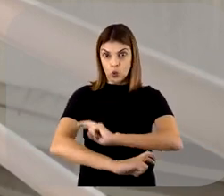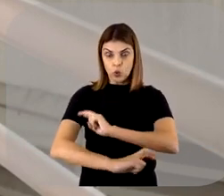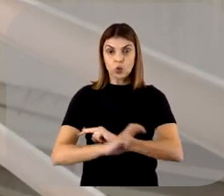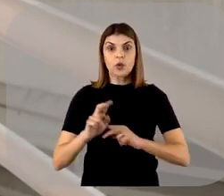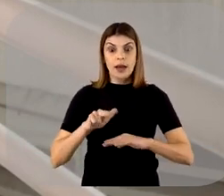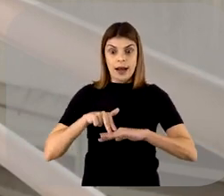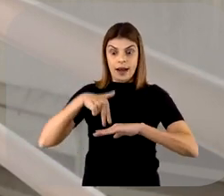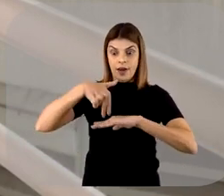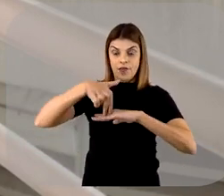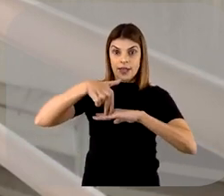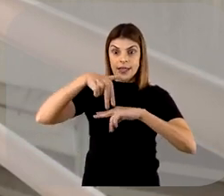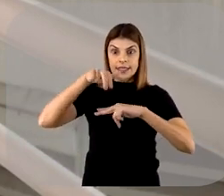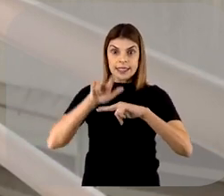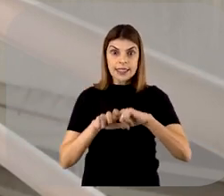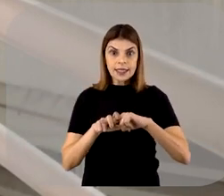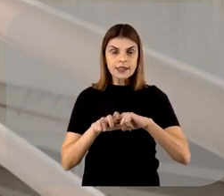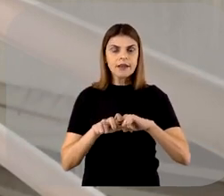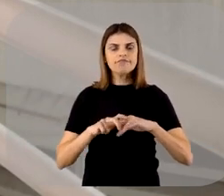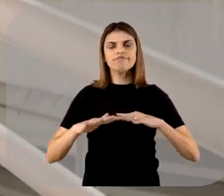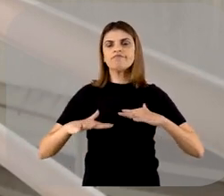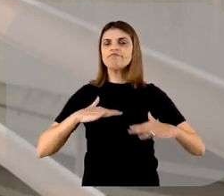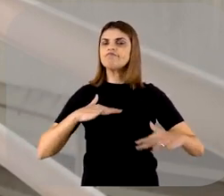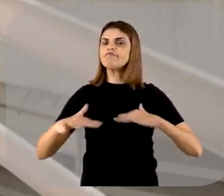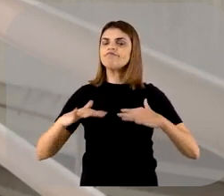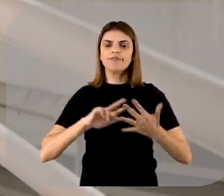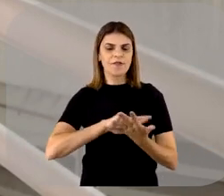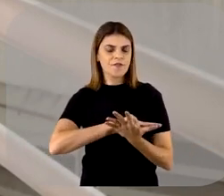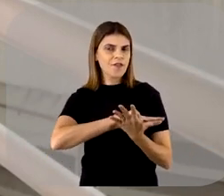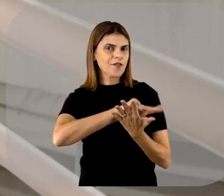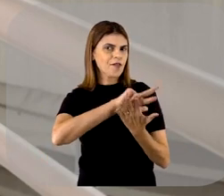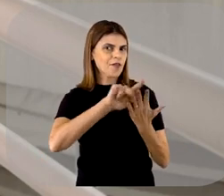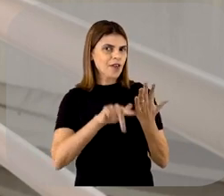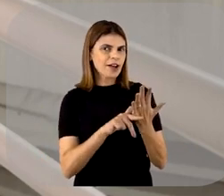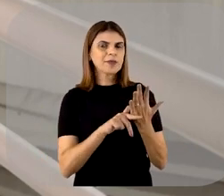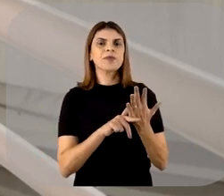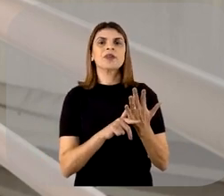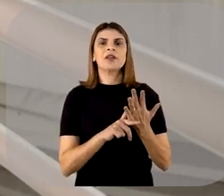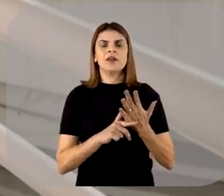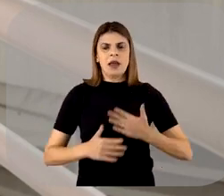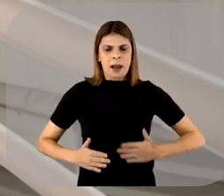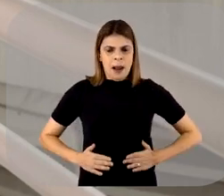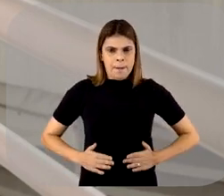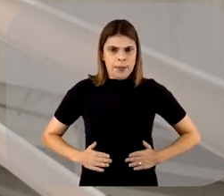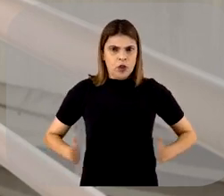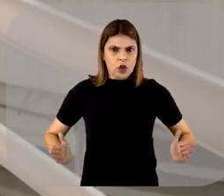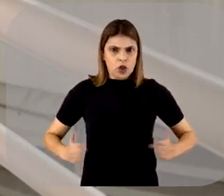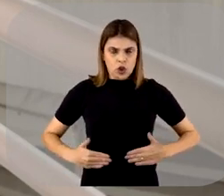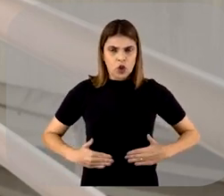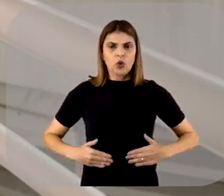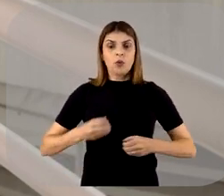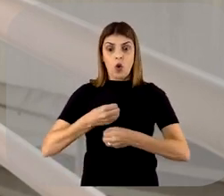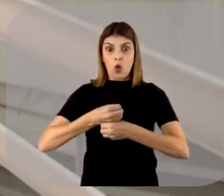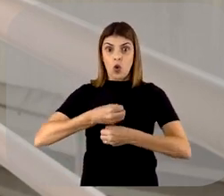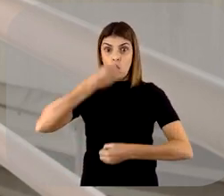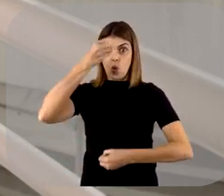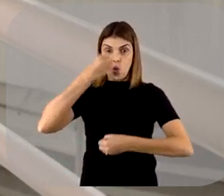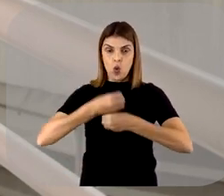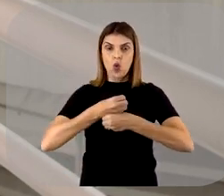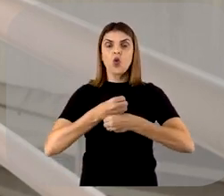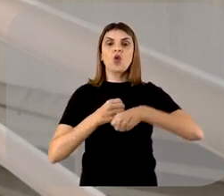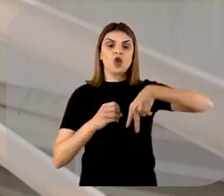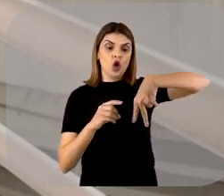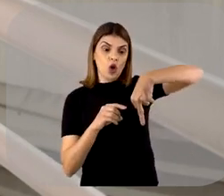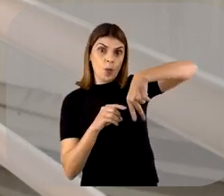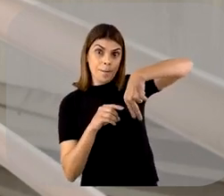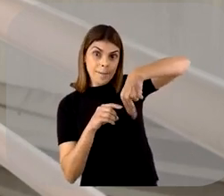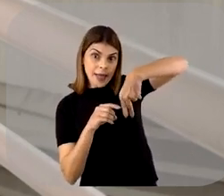de levantar e sentar movimenta diversos grupos musculares, grupos de abdômen, de coluna, de coxa,